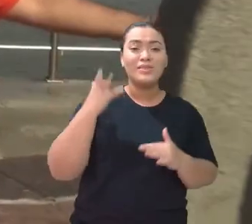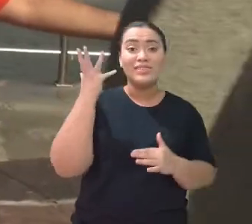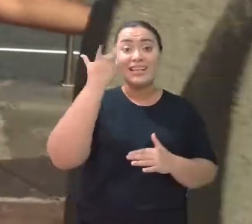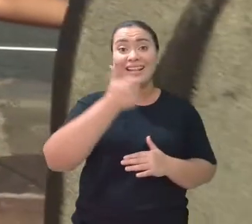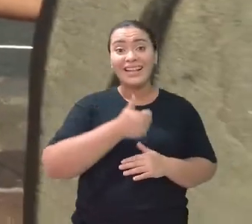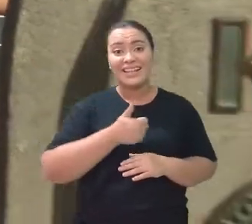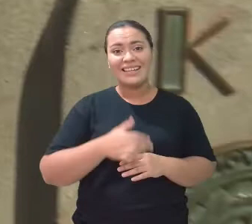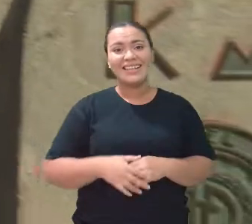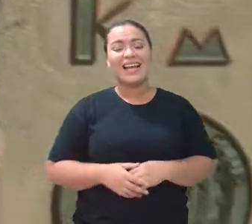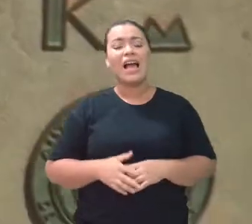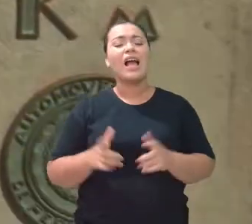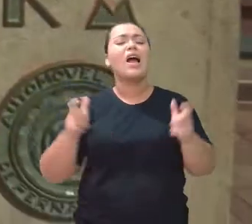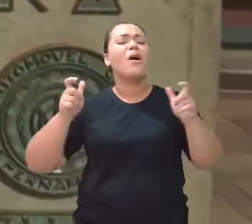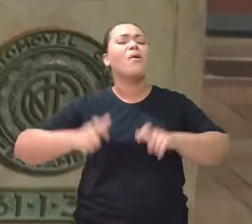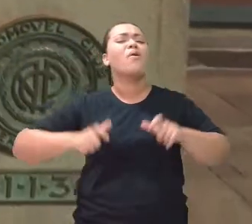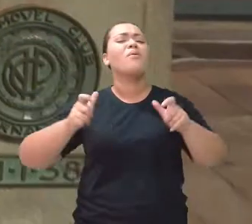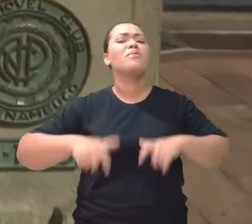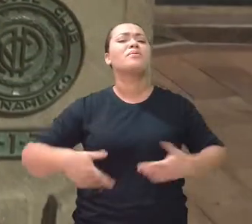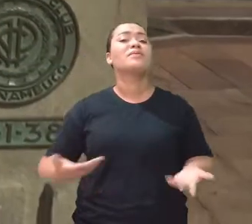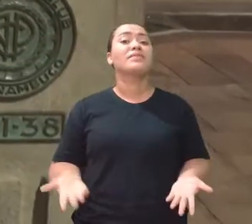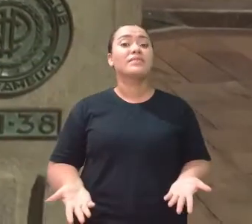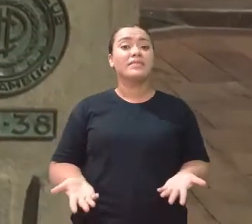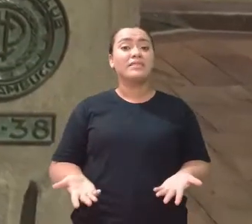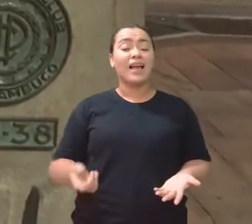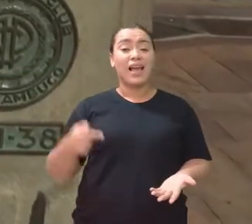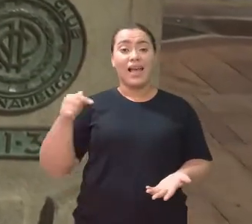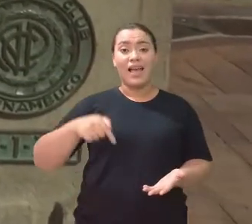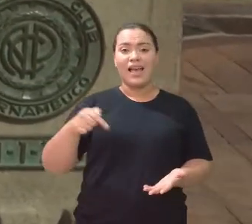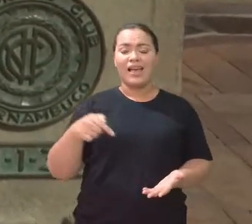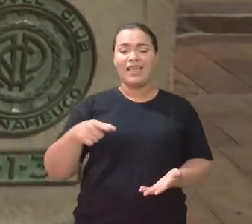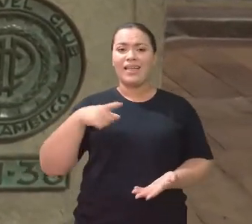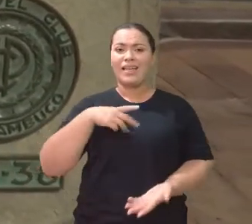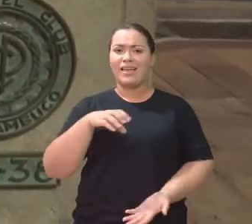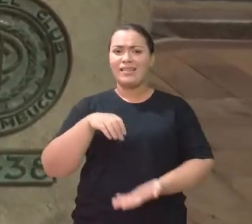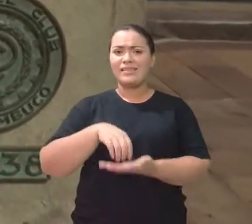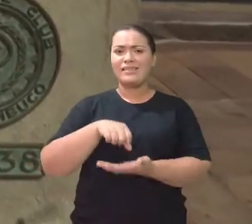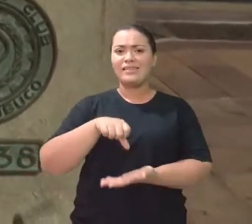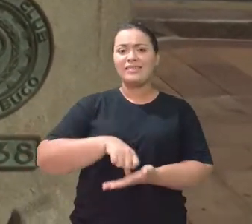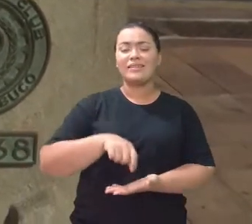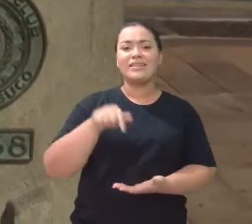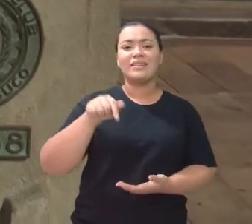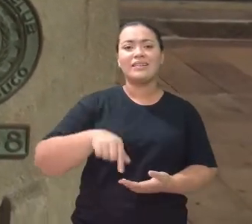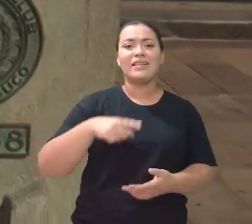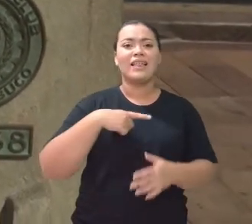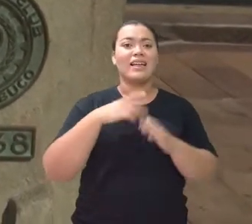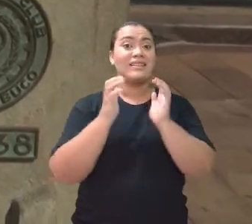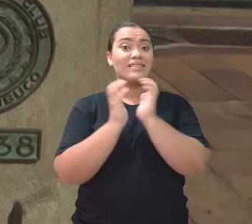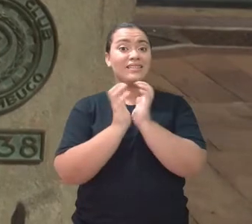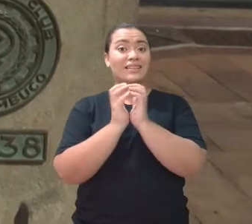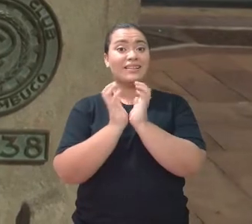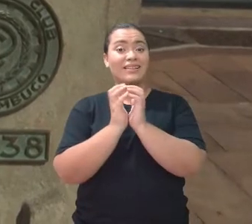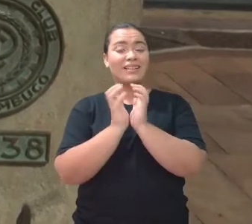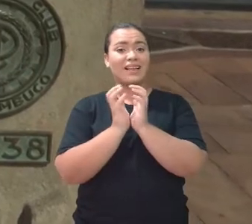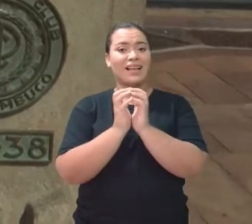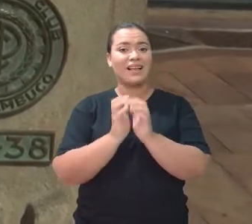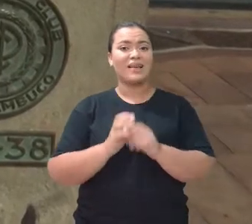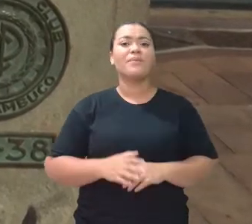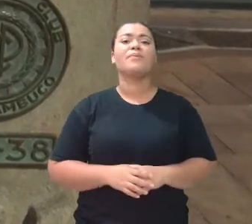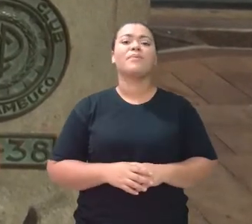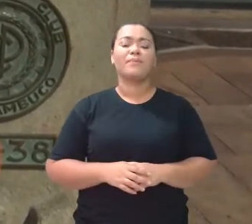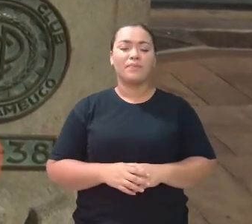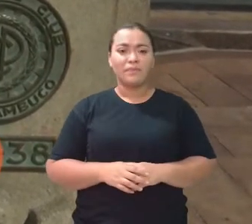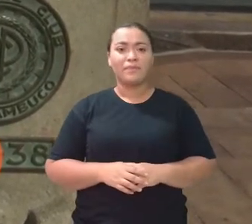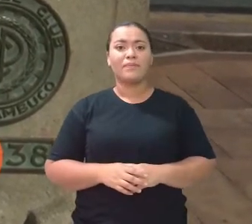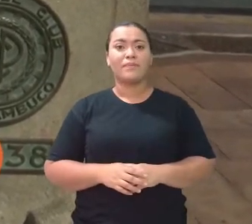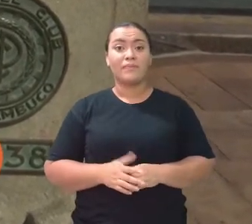maravilhosamente. Aonde? Aonde? Aqui no centro da nossa cidade, Recife. Ele mesmo que